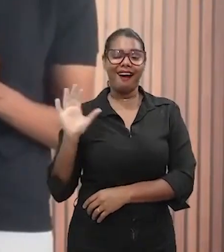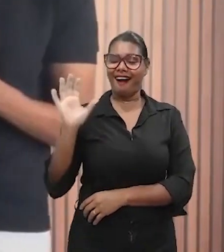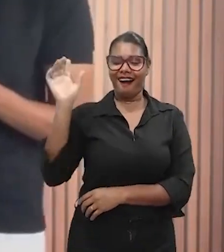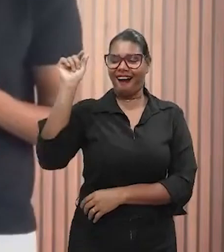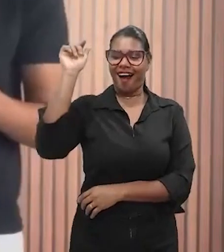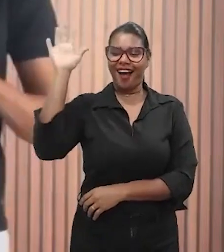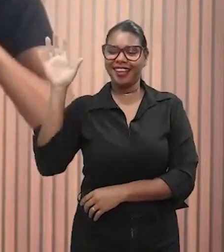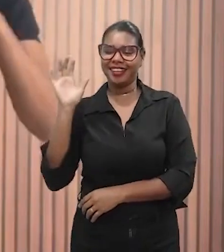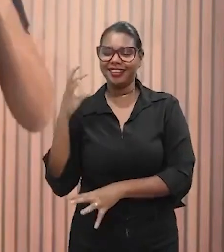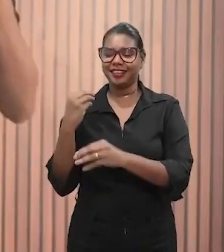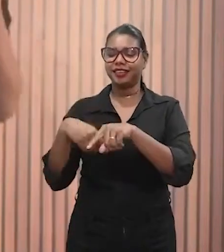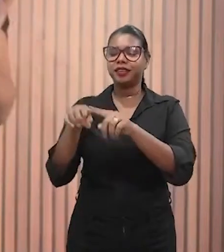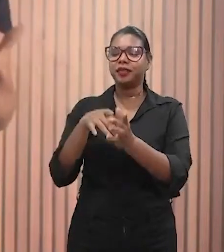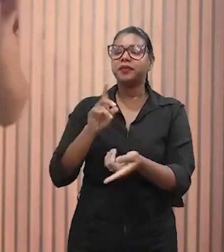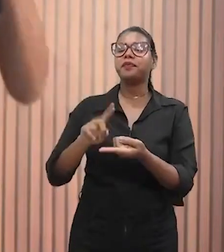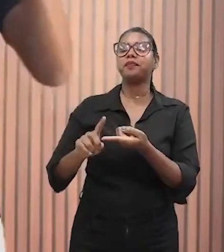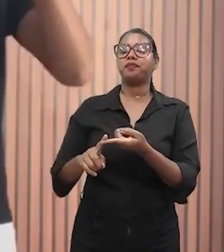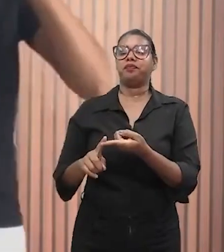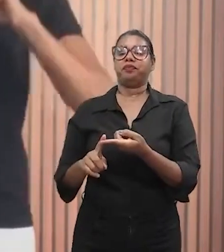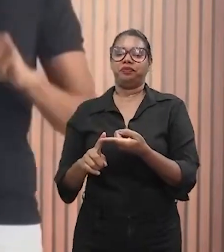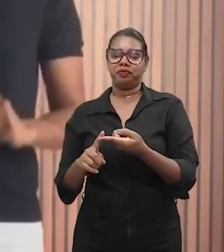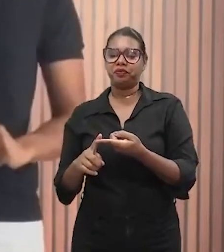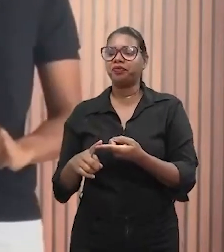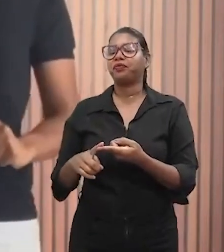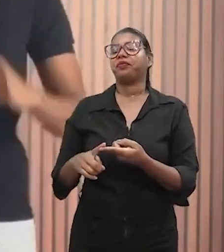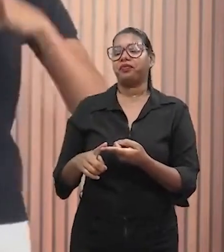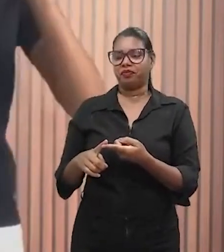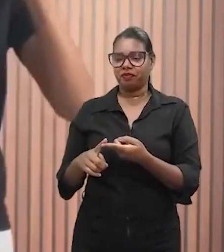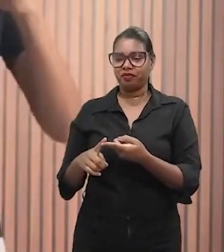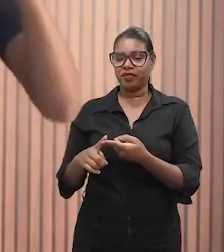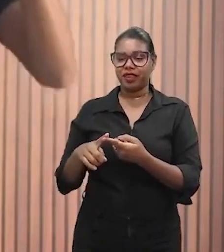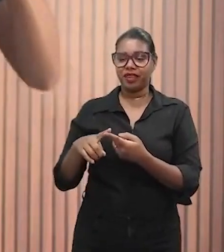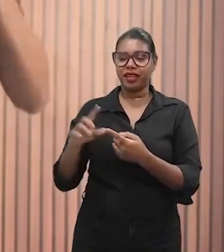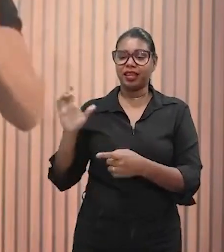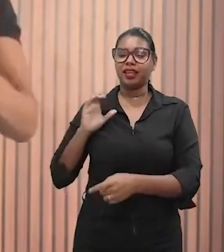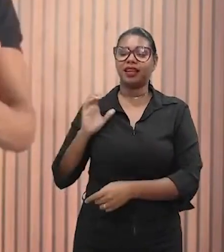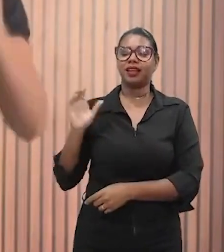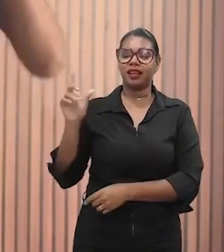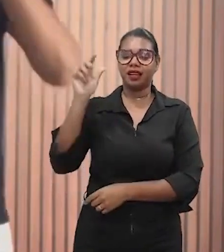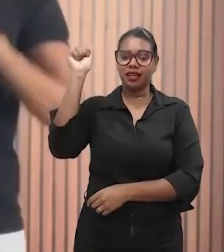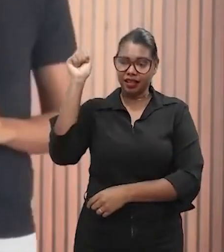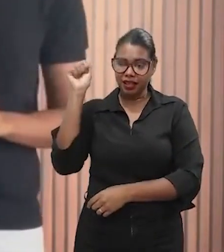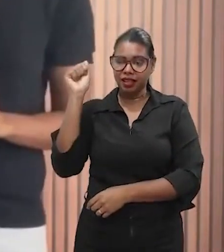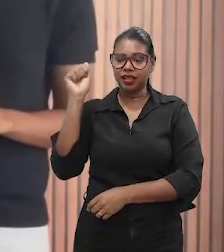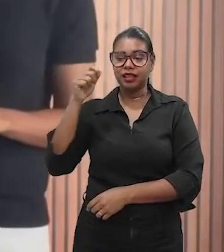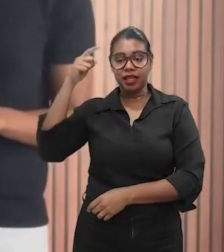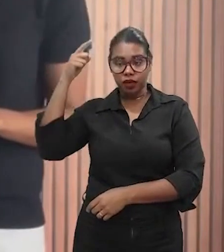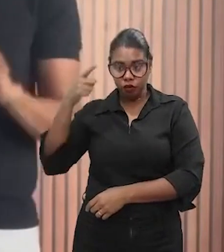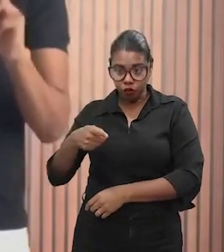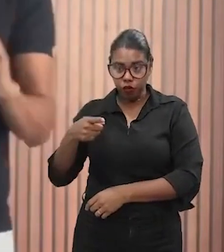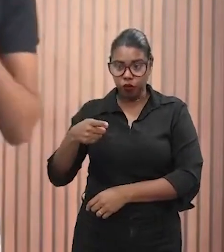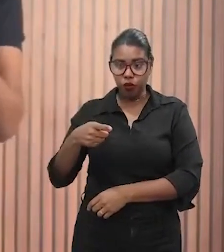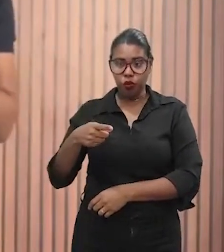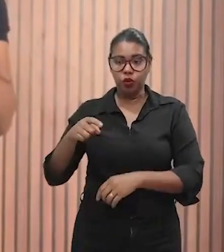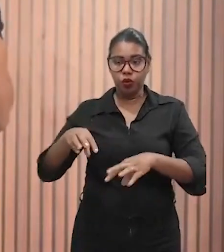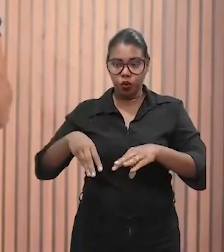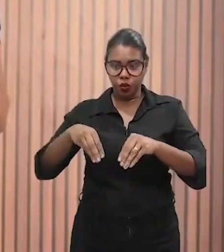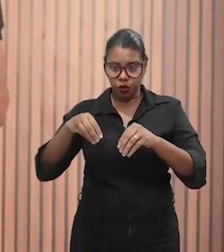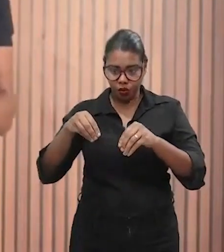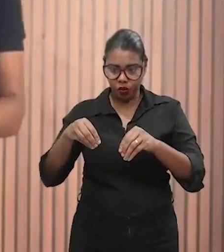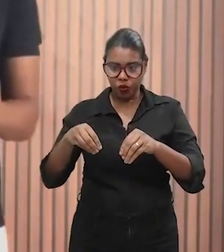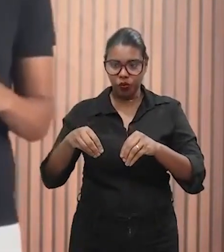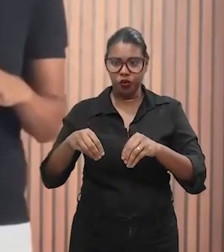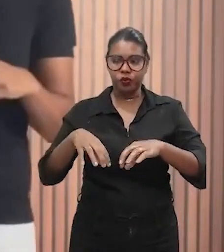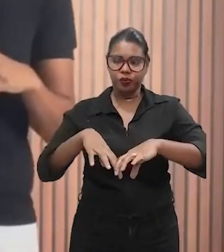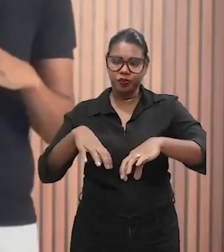filha, eram eles que tinham a posse das terras aqui de Pernambuco, fazendo